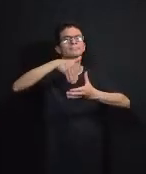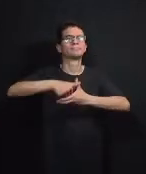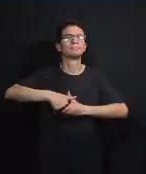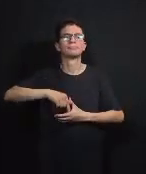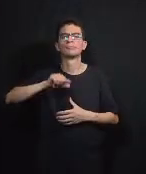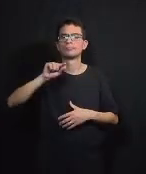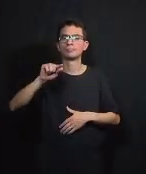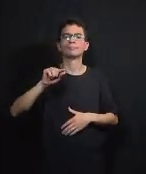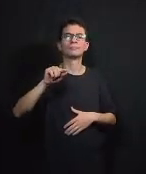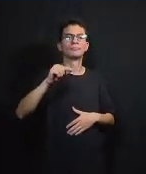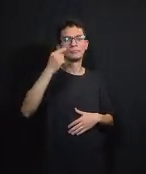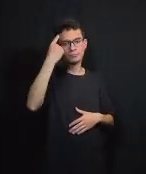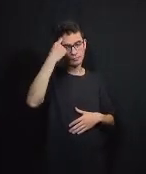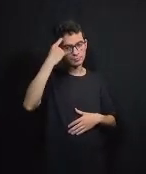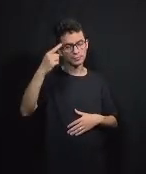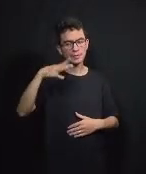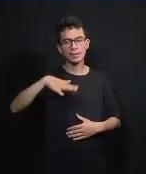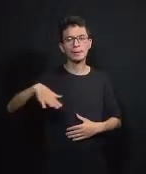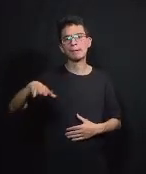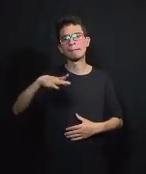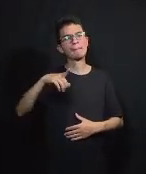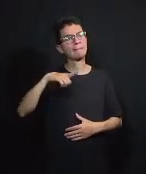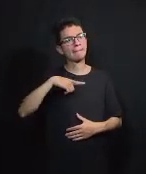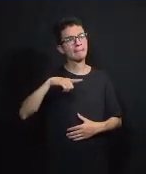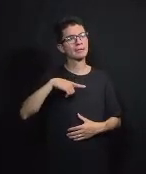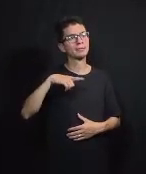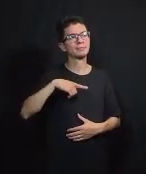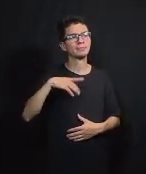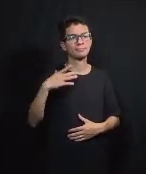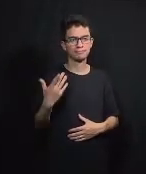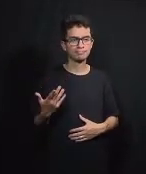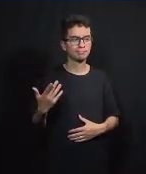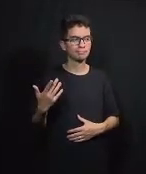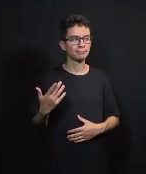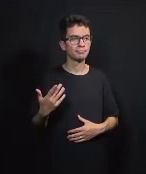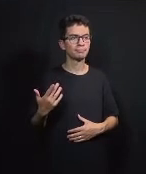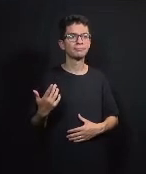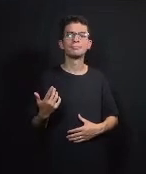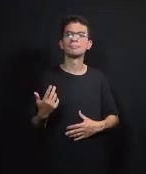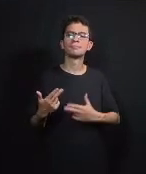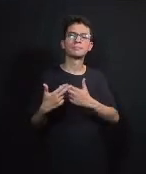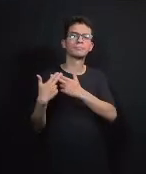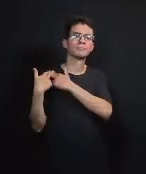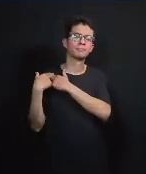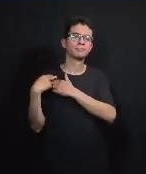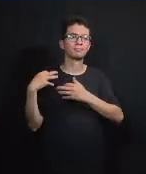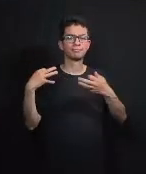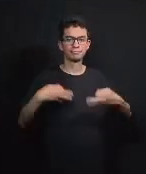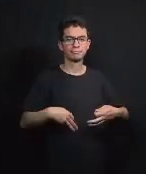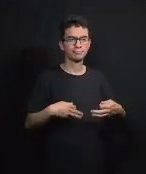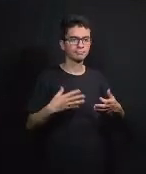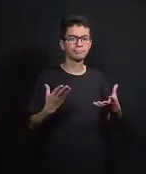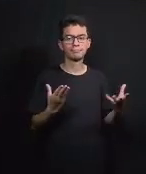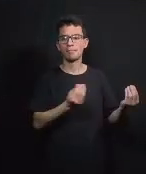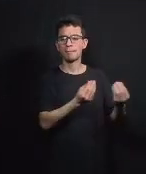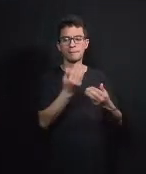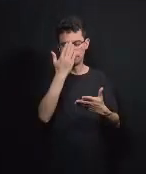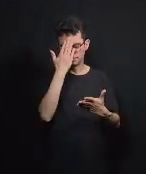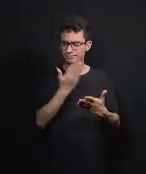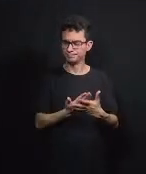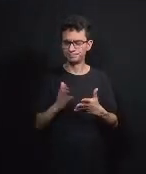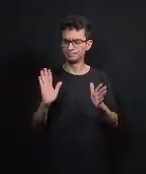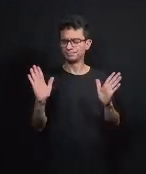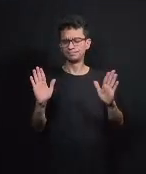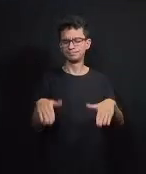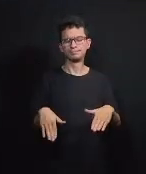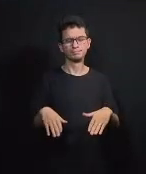a televisão vai ter, de novo, vai voltar a ter um papel relevante. Eu não acredito muito, mas